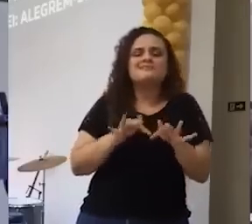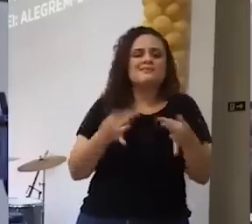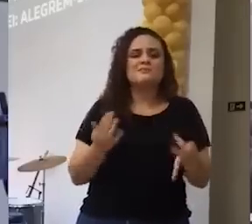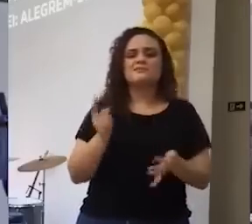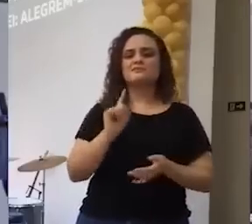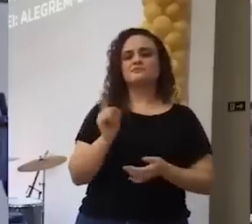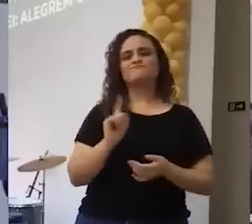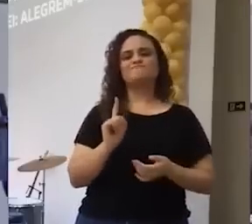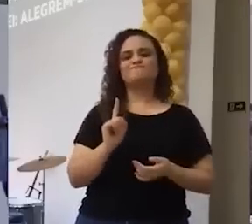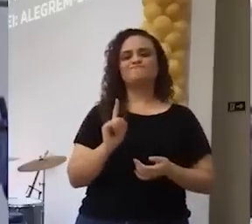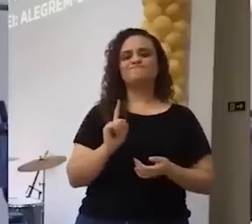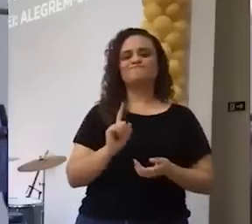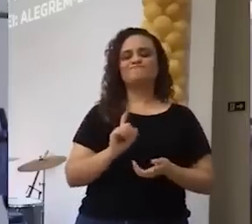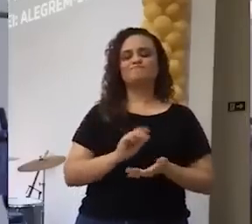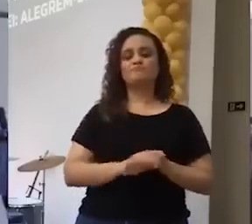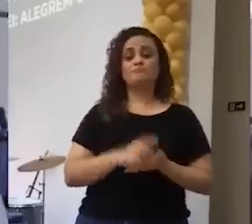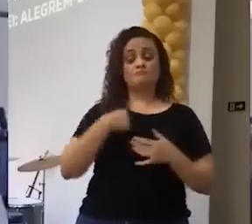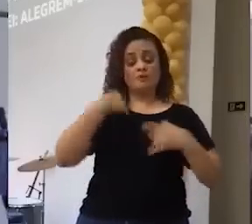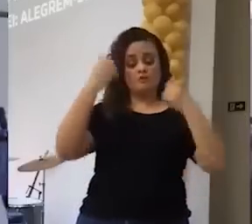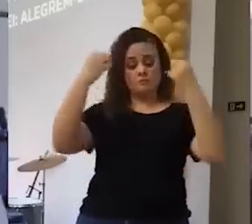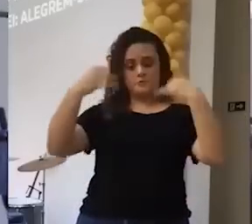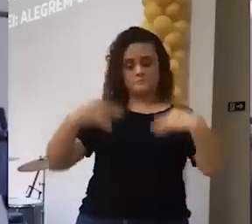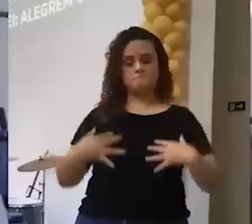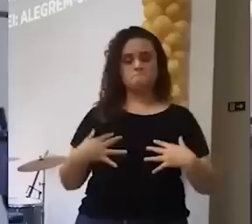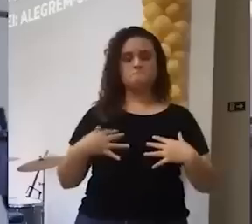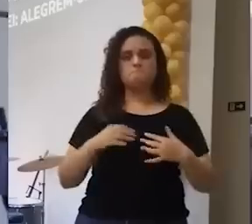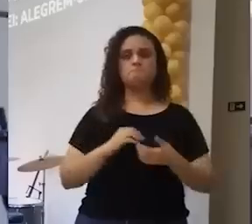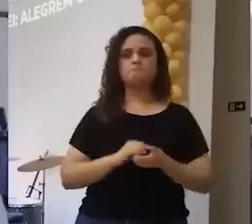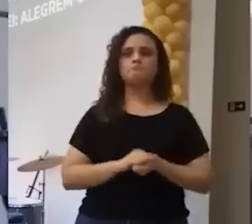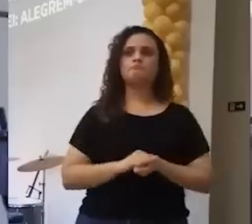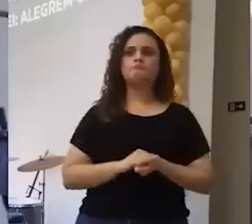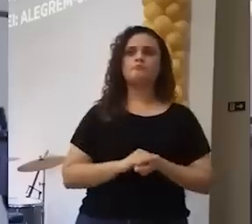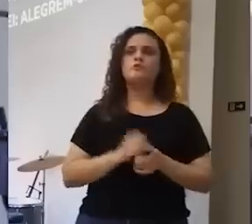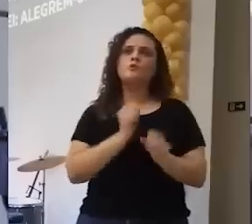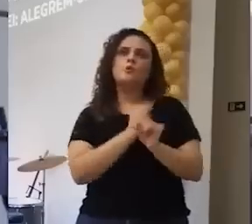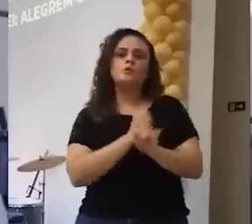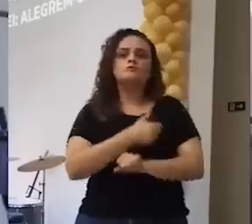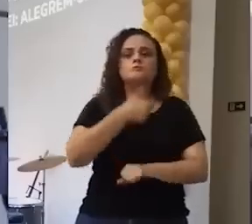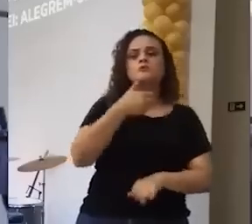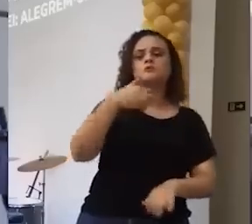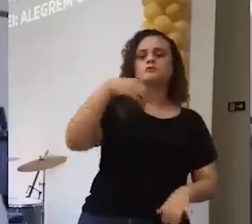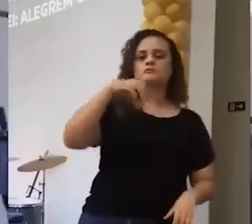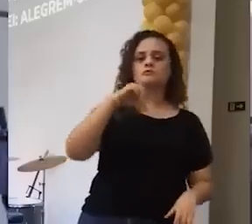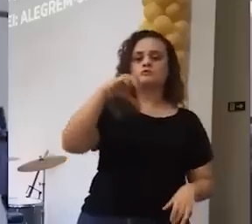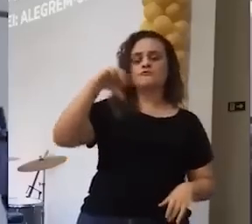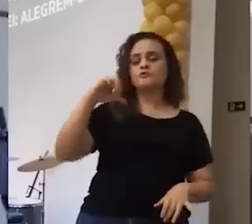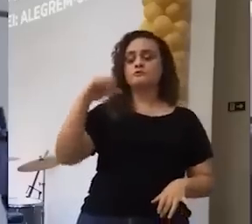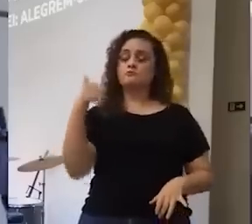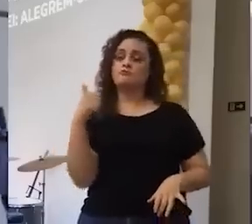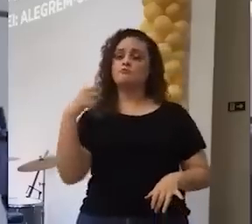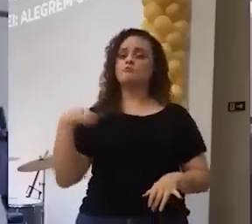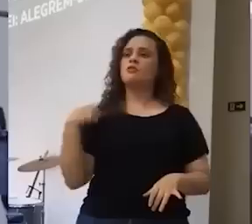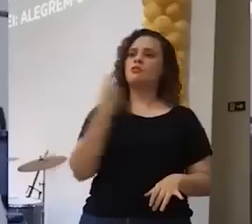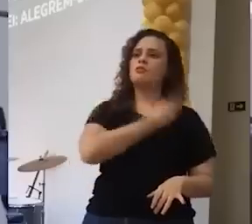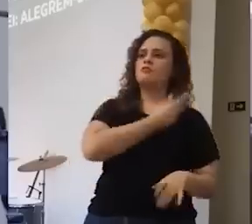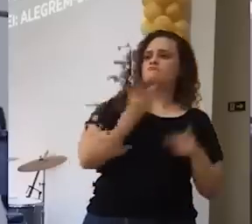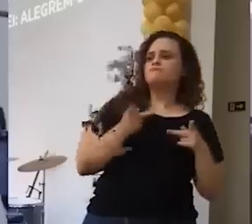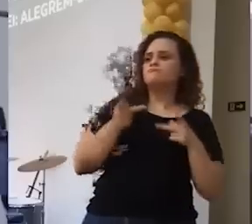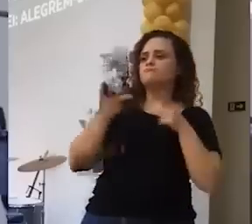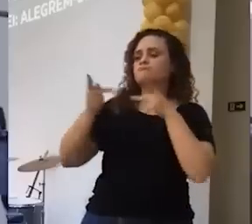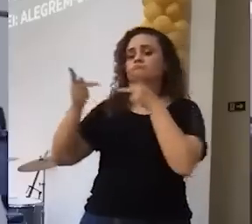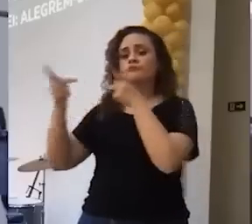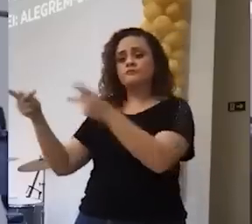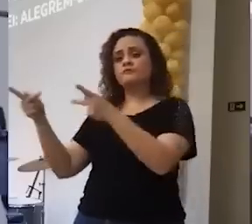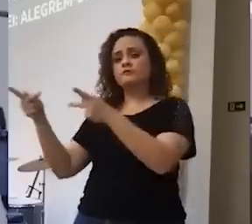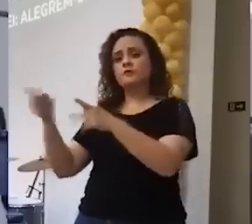parece. Eu explico. Em 1991, nós fomos visitar a missão Kwasi Zabantu na África do